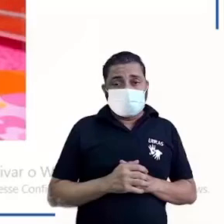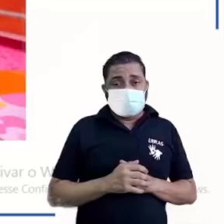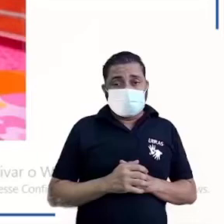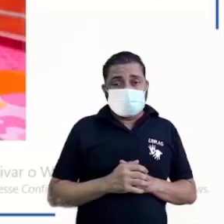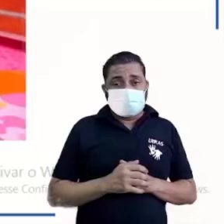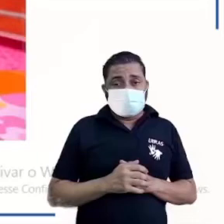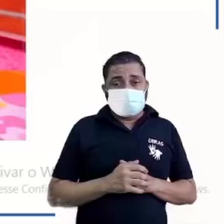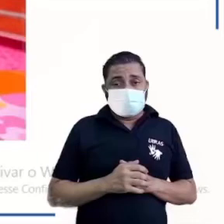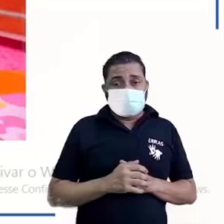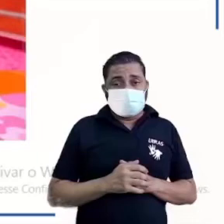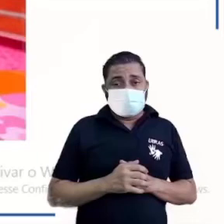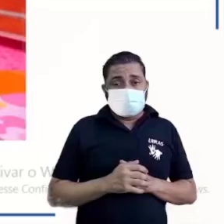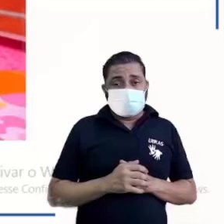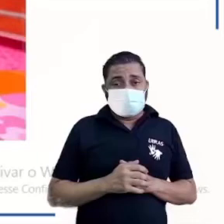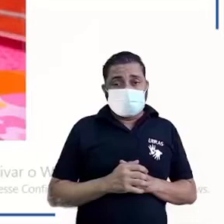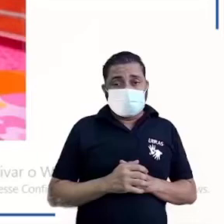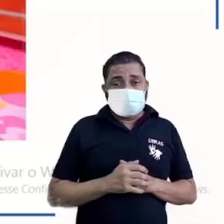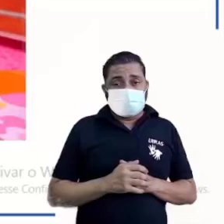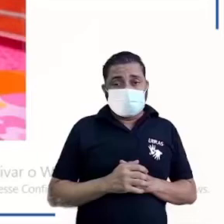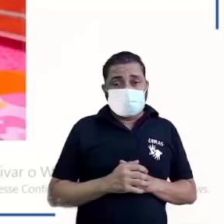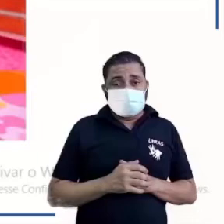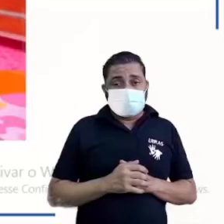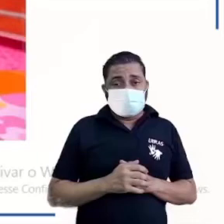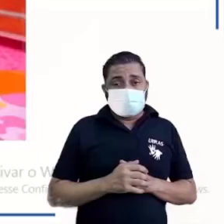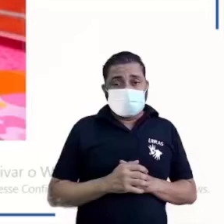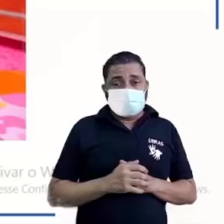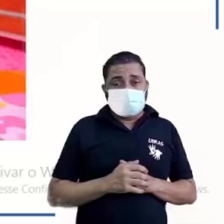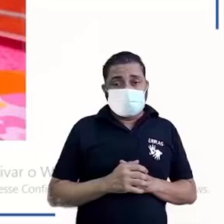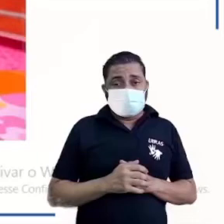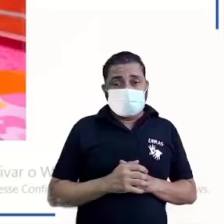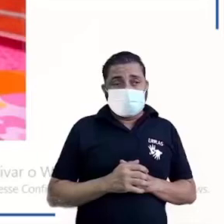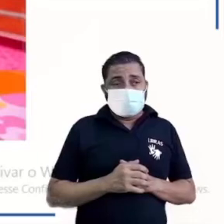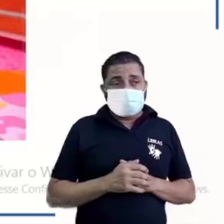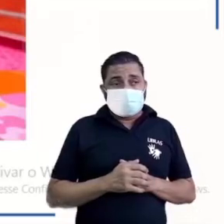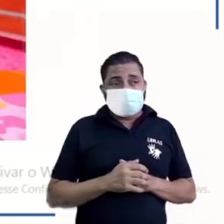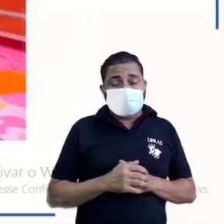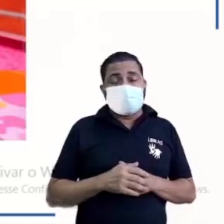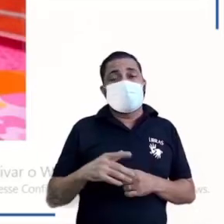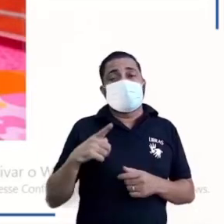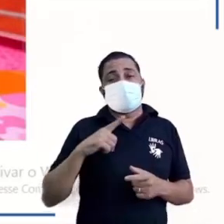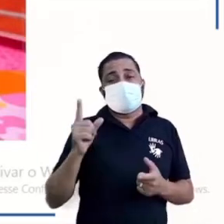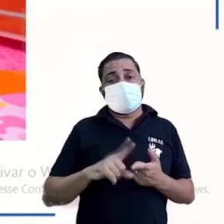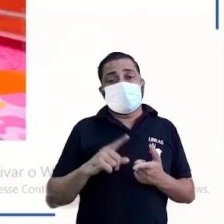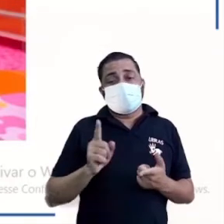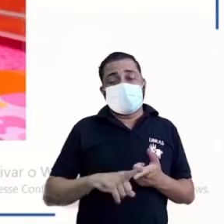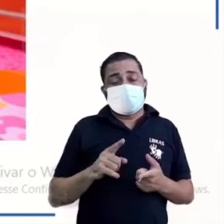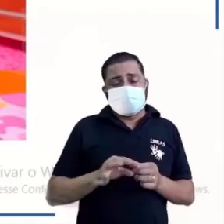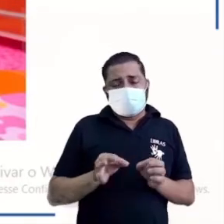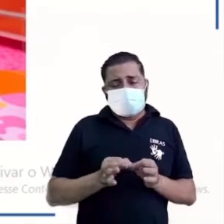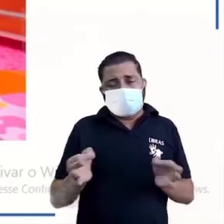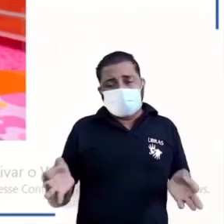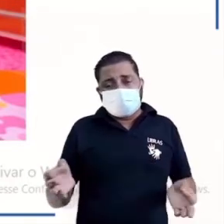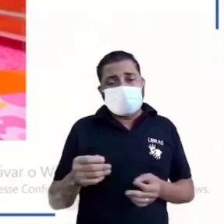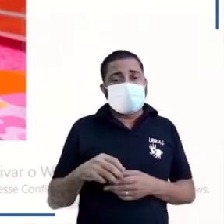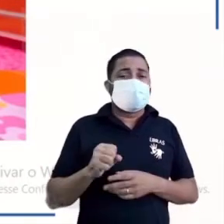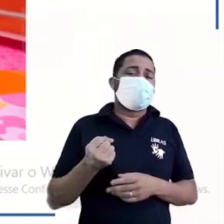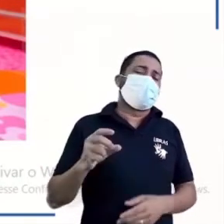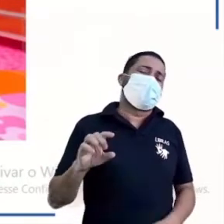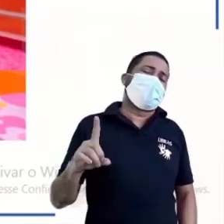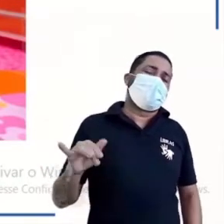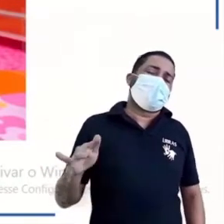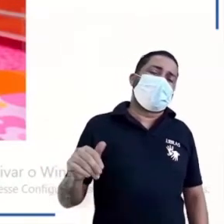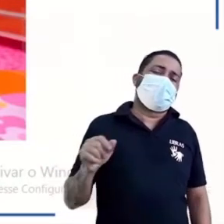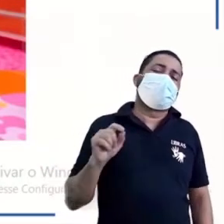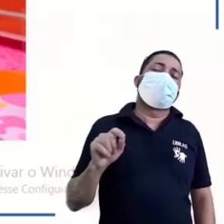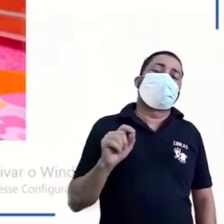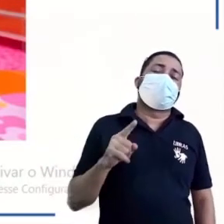outro espaço na cor rosa com características ousadas. A gente tem também sutileza e ousadia, né? O que é isso? O